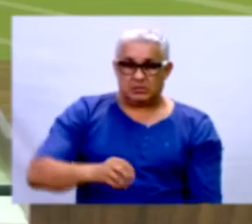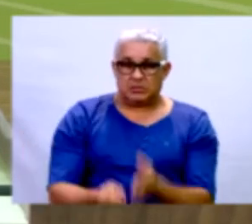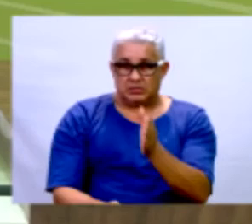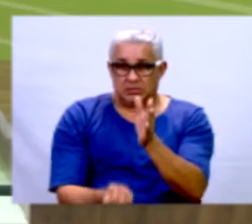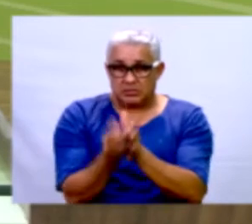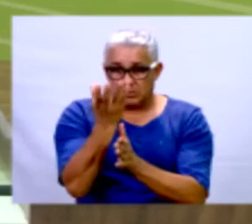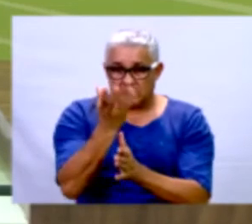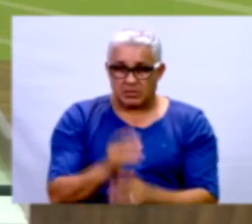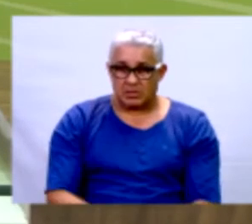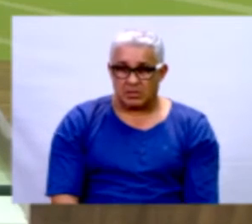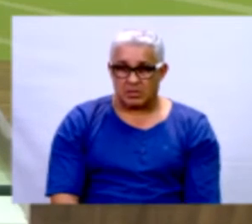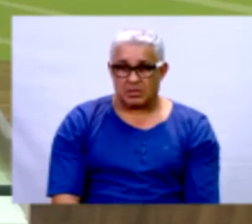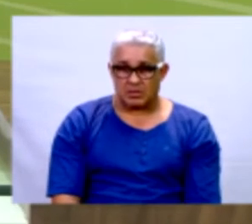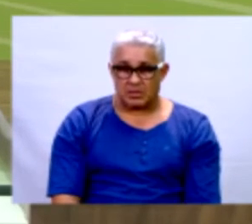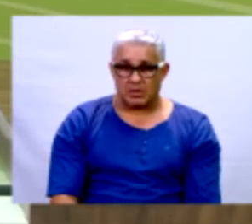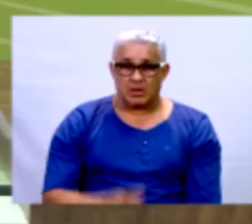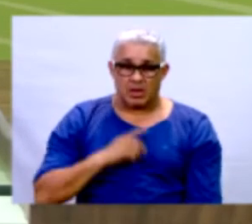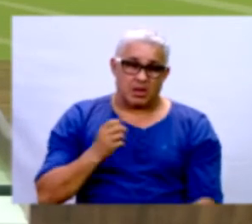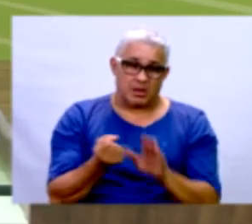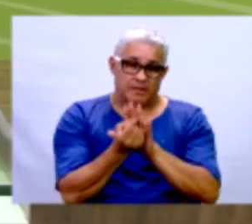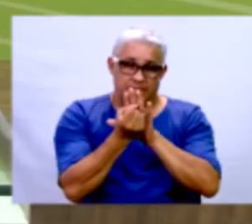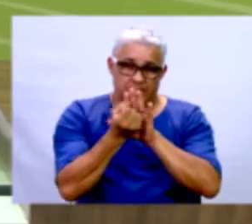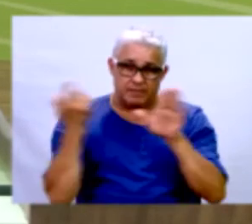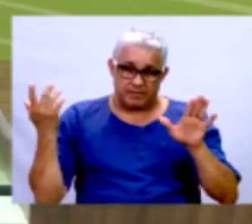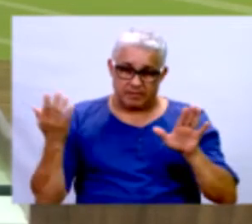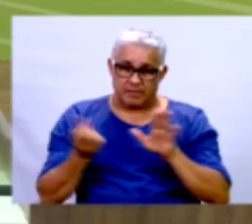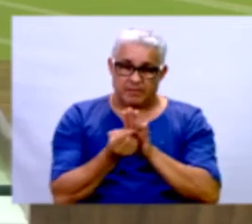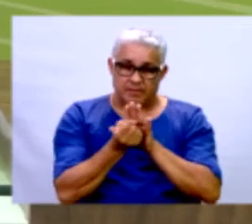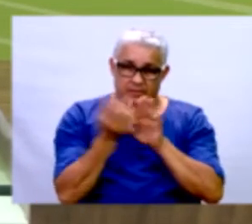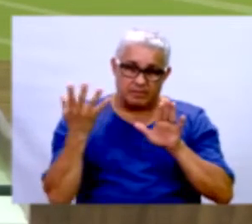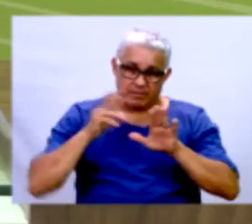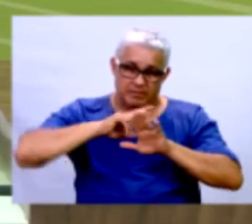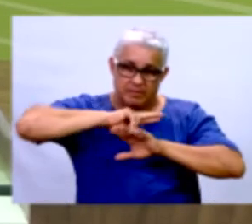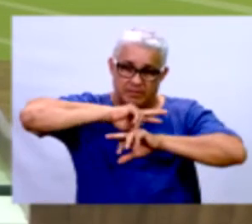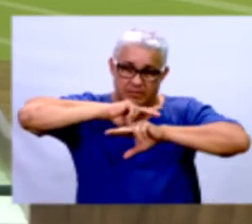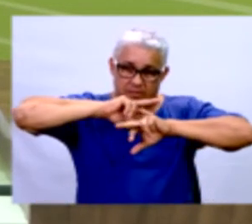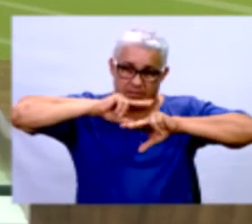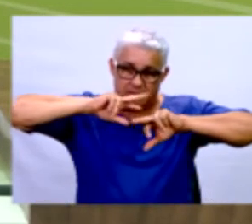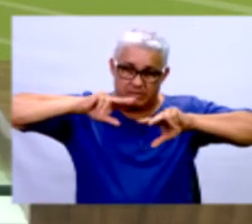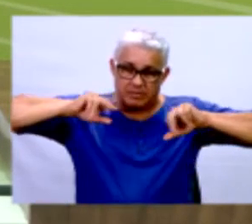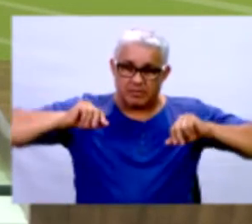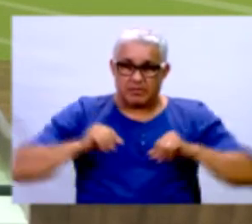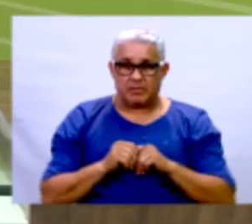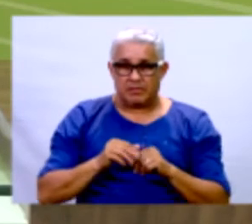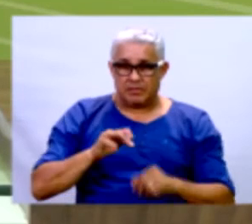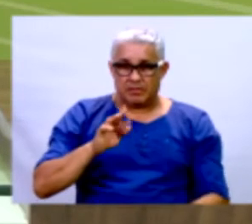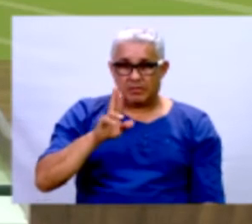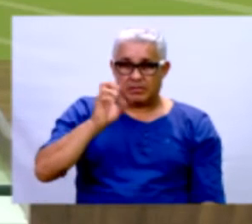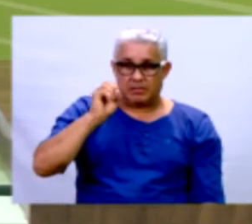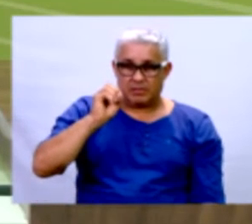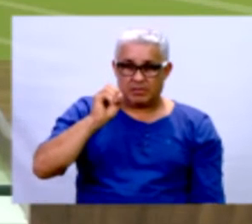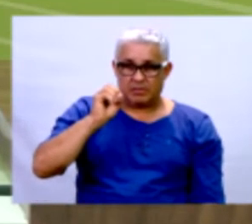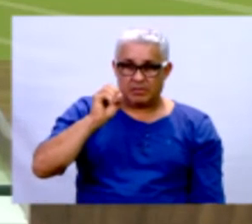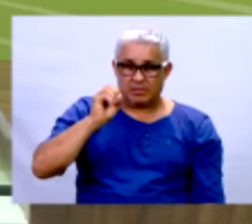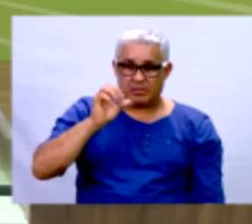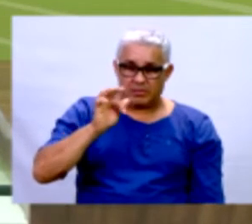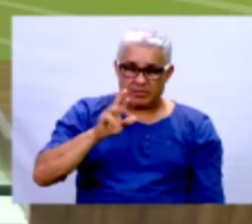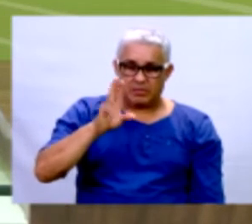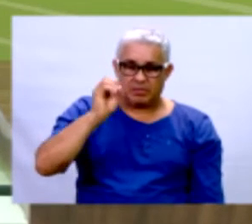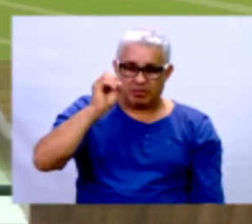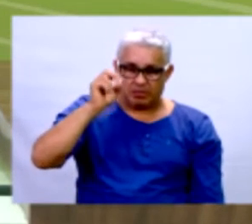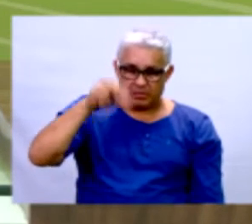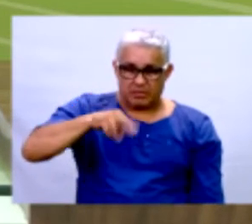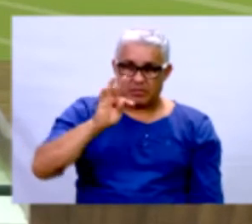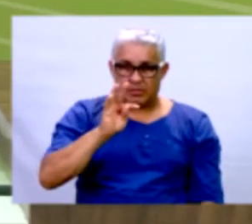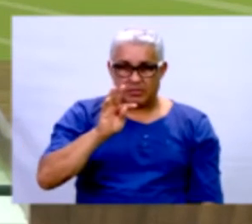então as aplicações, no caso o front-end, possa se comunicar de uma forma